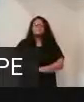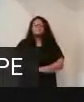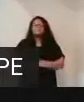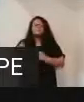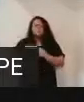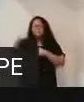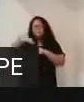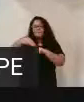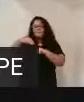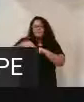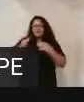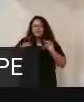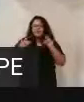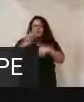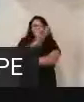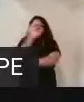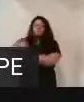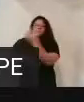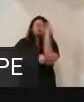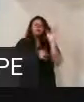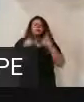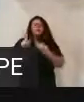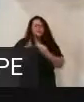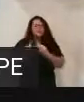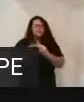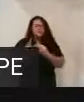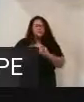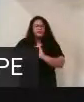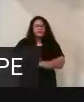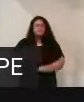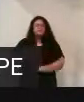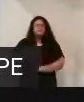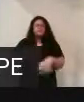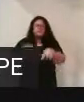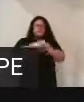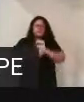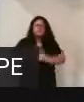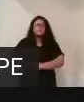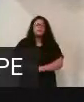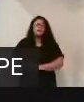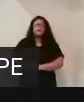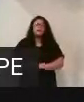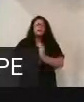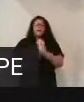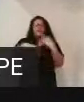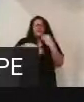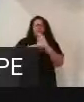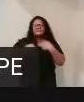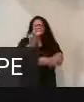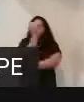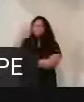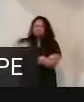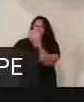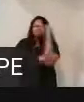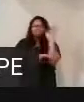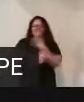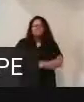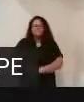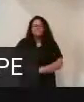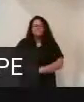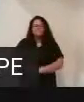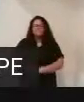Sul, e também graduado em engenharia ambiental pela mesma universidade, diretor operacional da Central de Custódia Logística